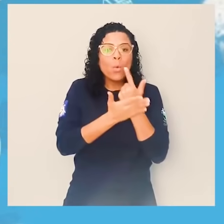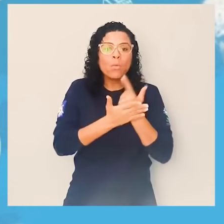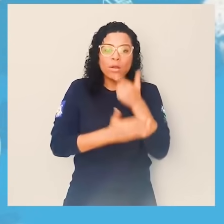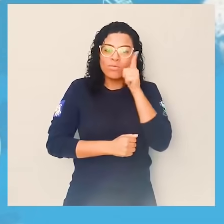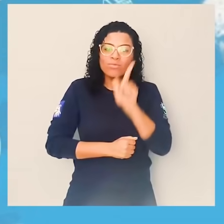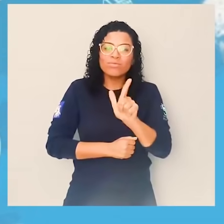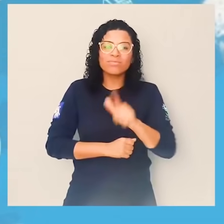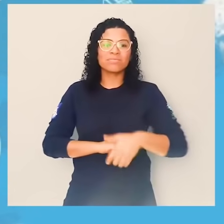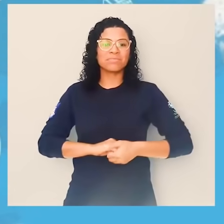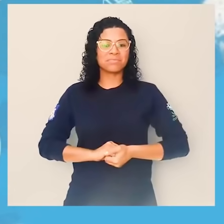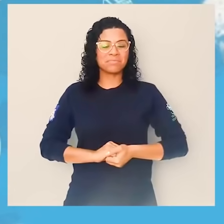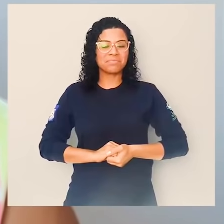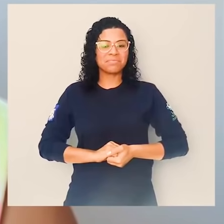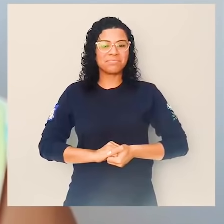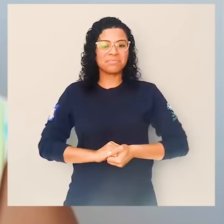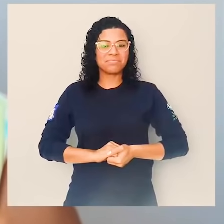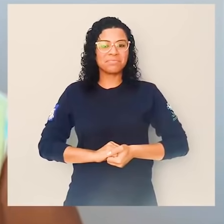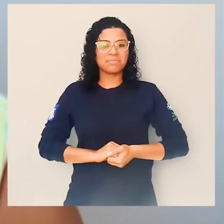barato.